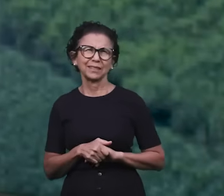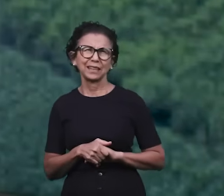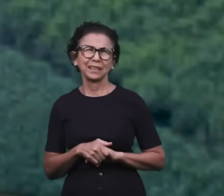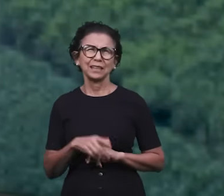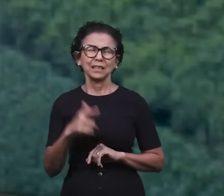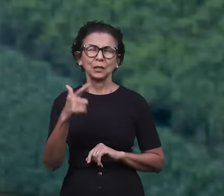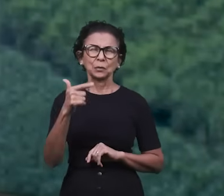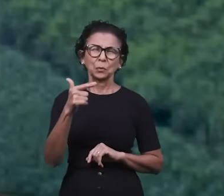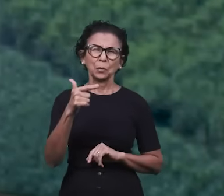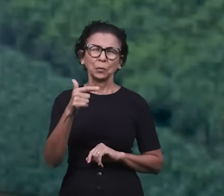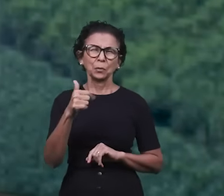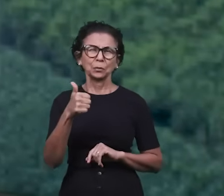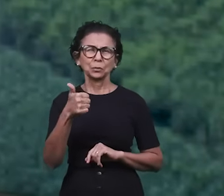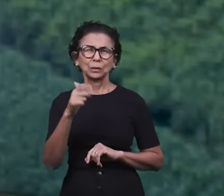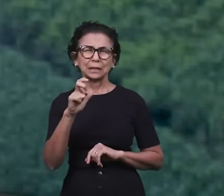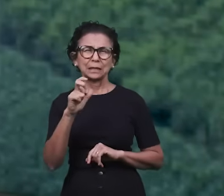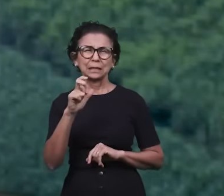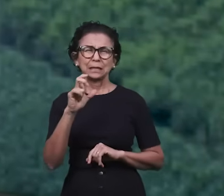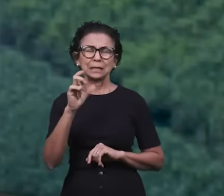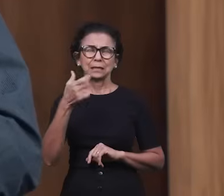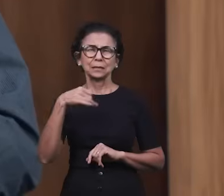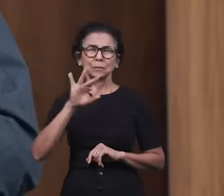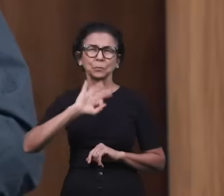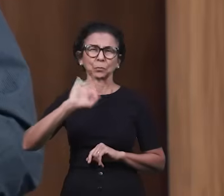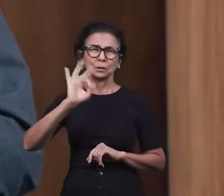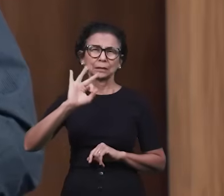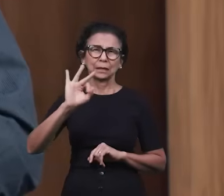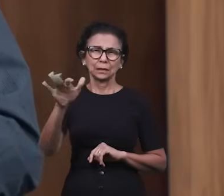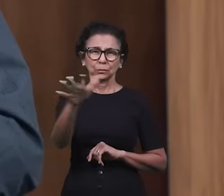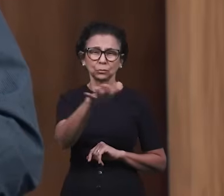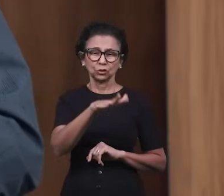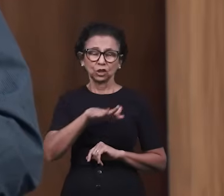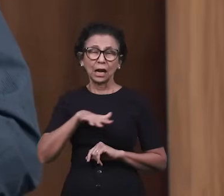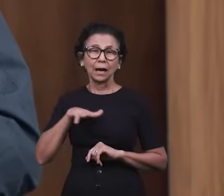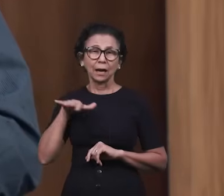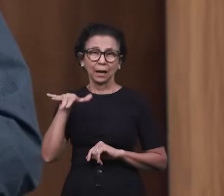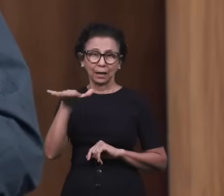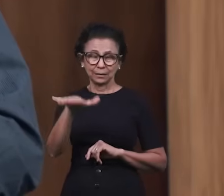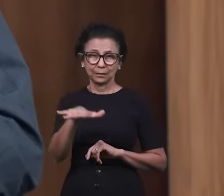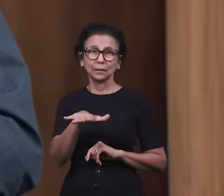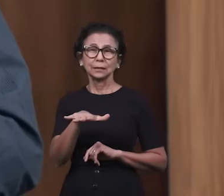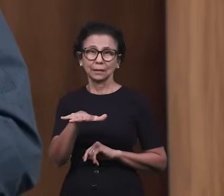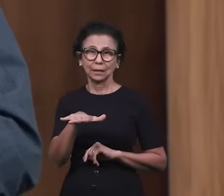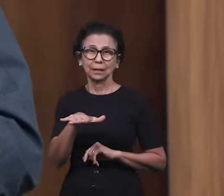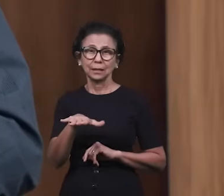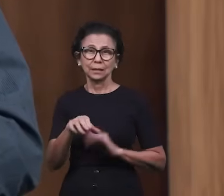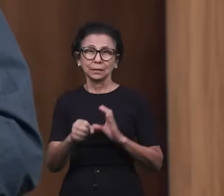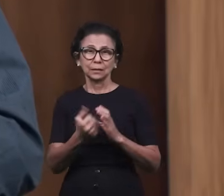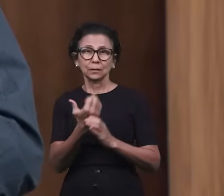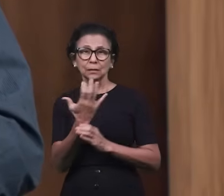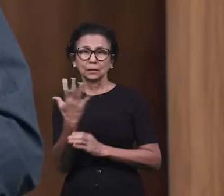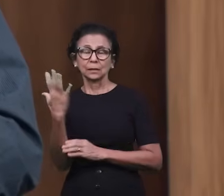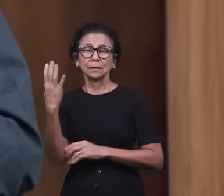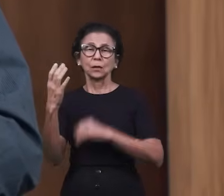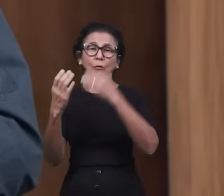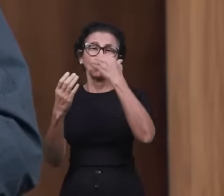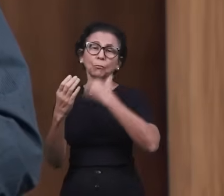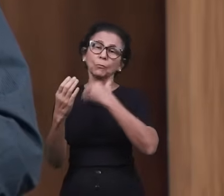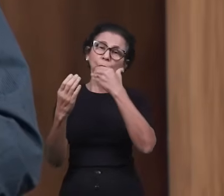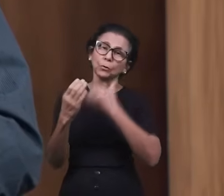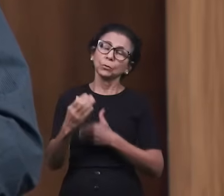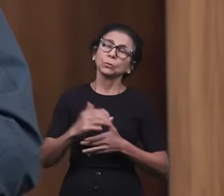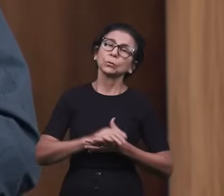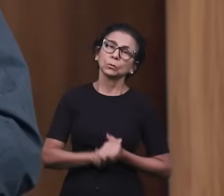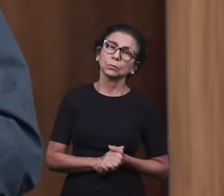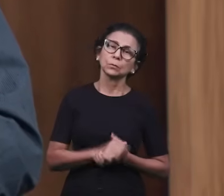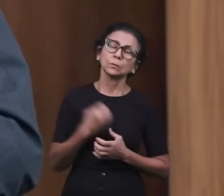com a entrevista conduzida pelo João da Mata. Obrigado, Claudir. Bem, nós estamos